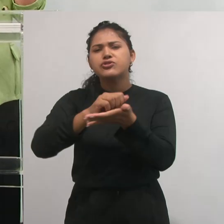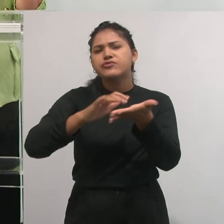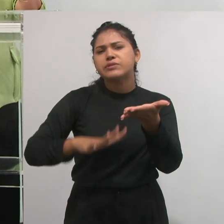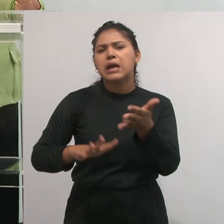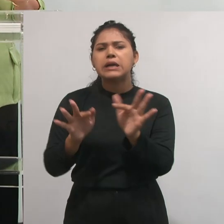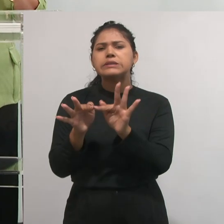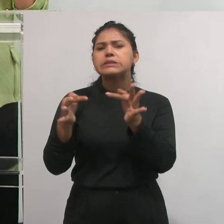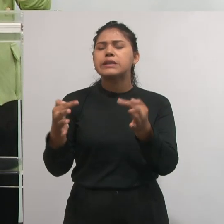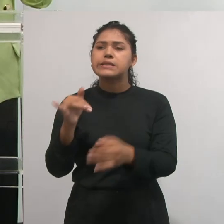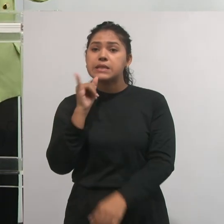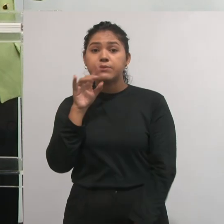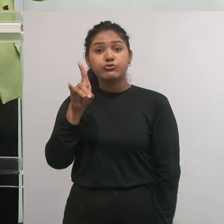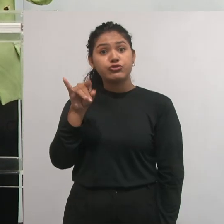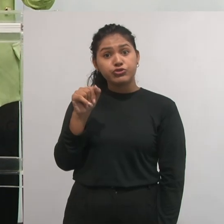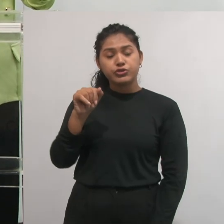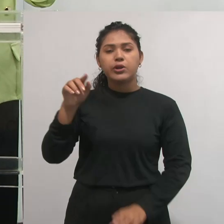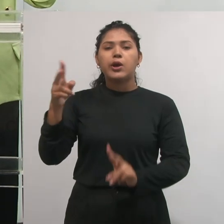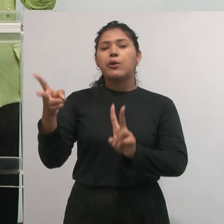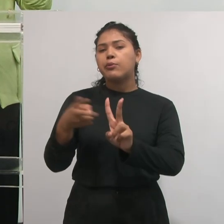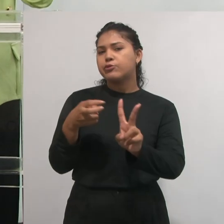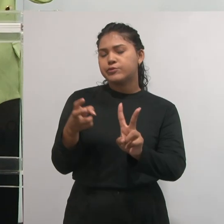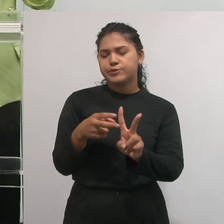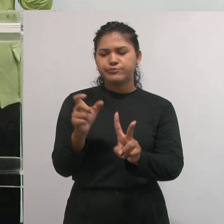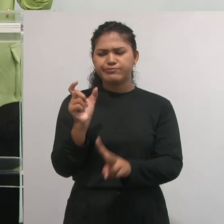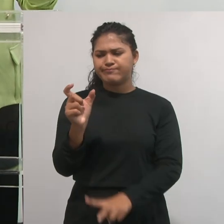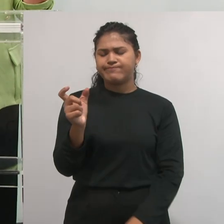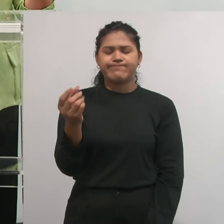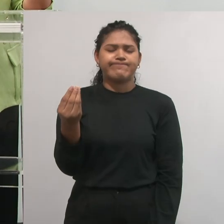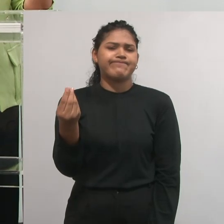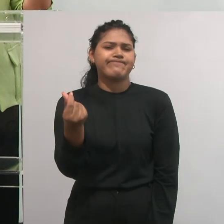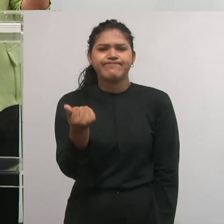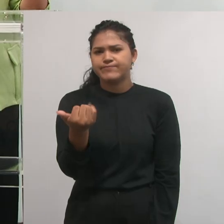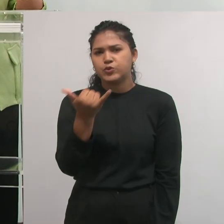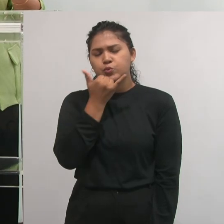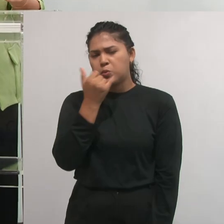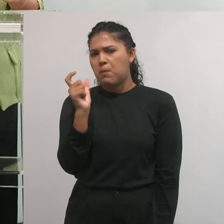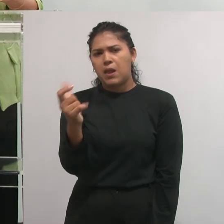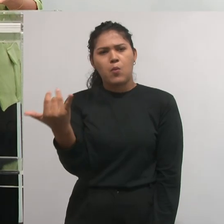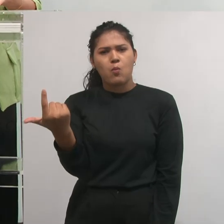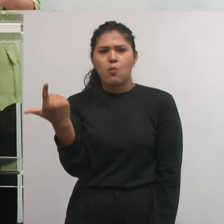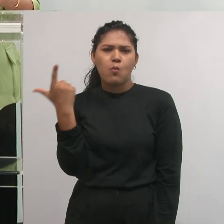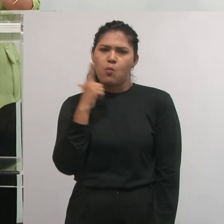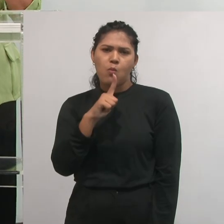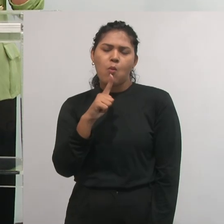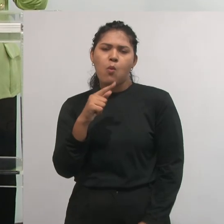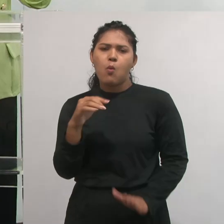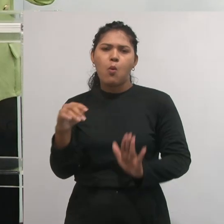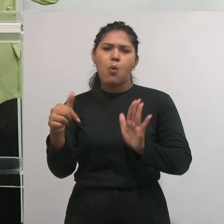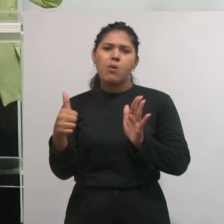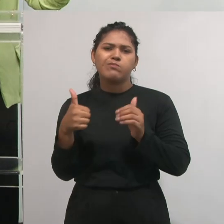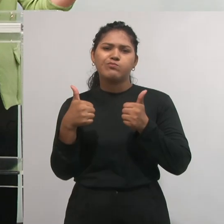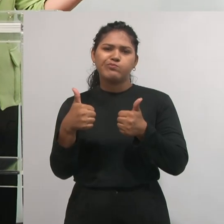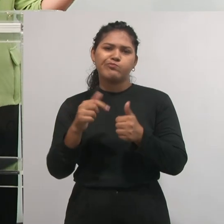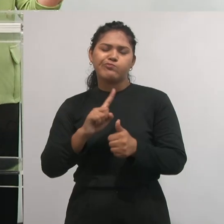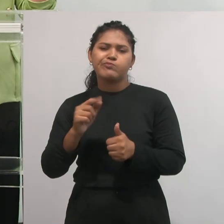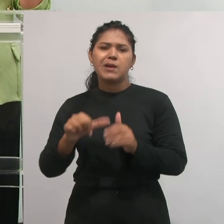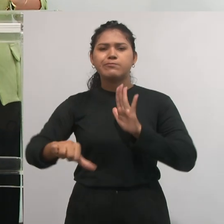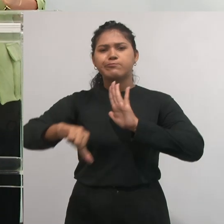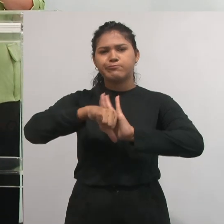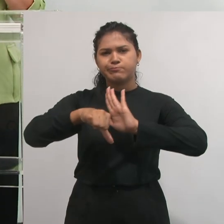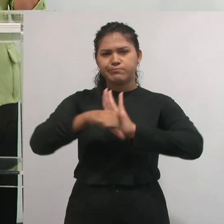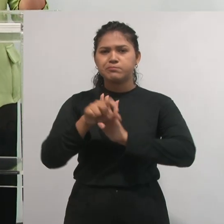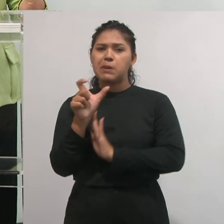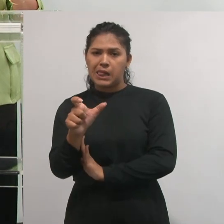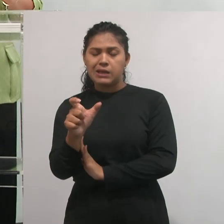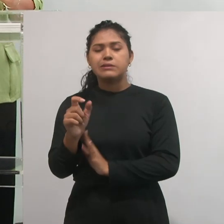atividades pontuais, o Dia do Índio, né, que é um termo também pejorativo que a gente utiliza, o Dia da Consciência Negra.